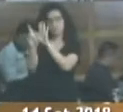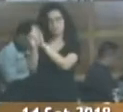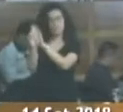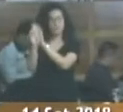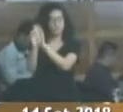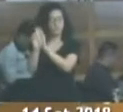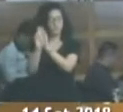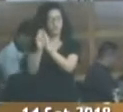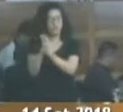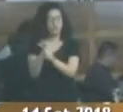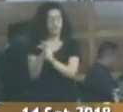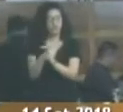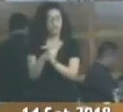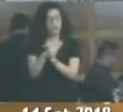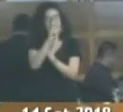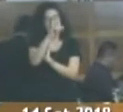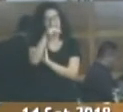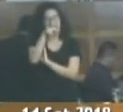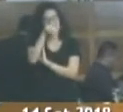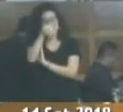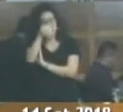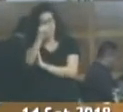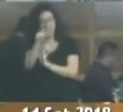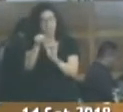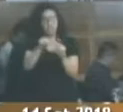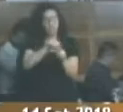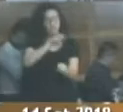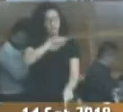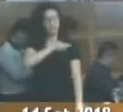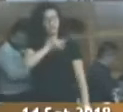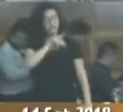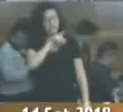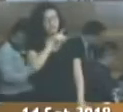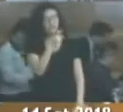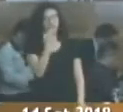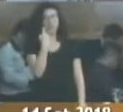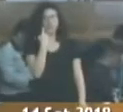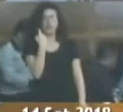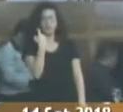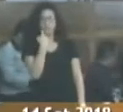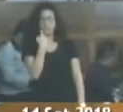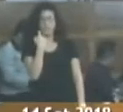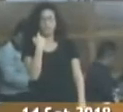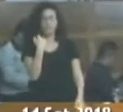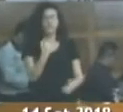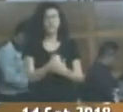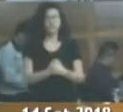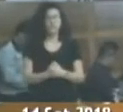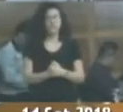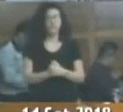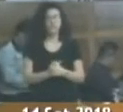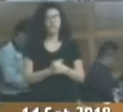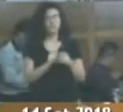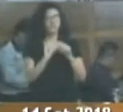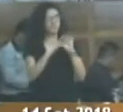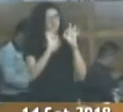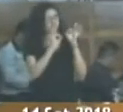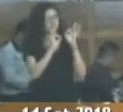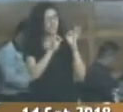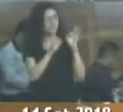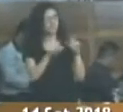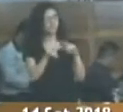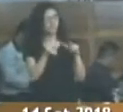né, vigente, INEA, Ministério da Pesca, para poder estar colocando as fazendas de forma